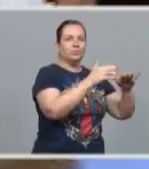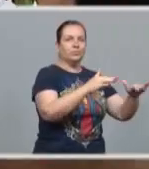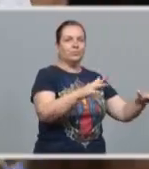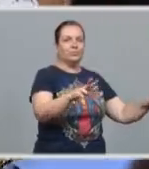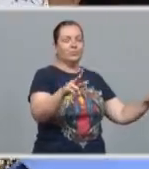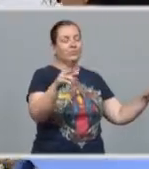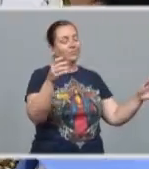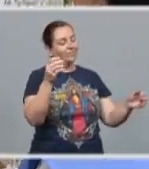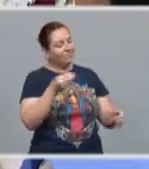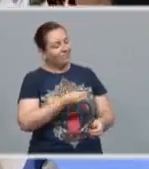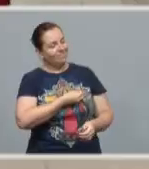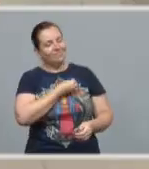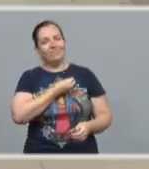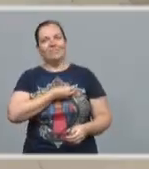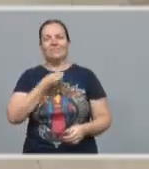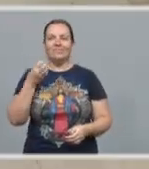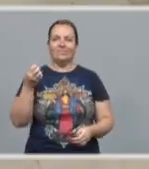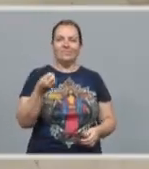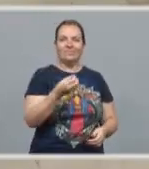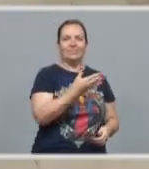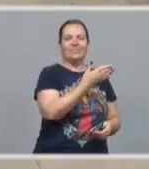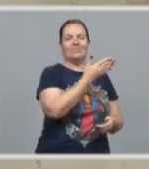junto a ti.